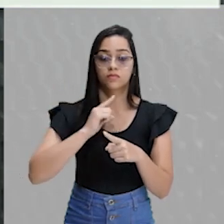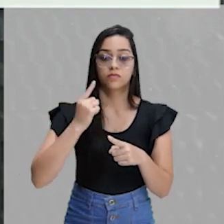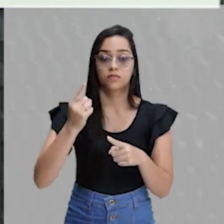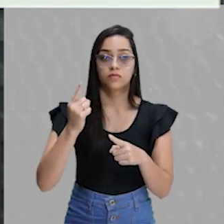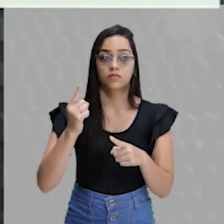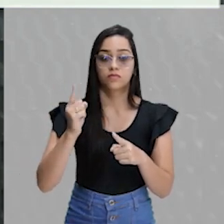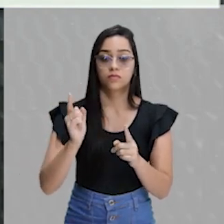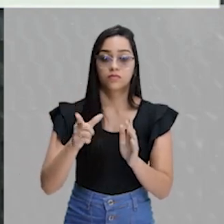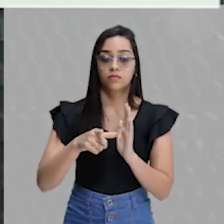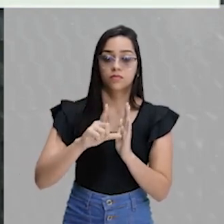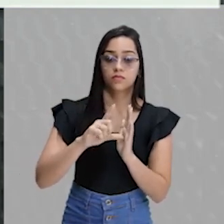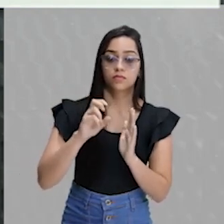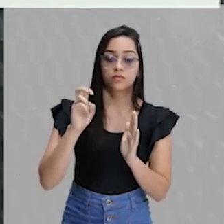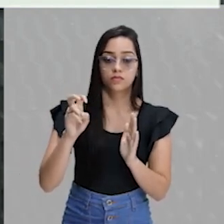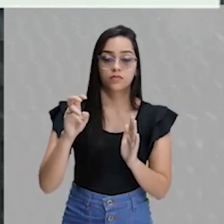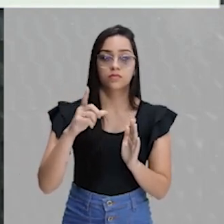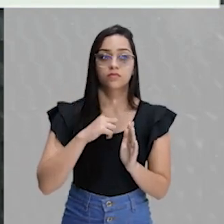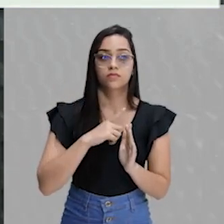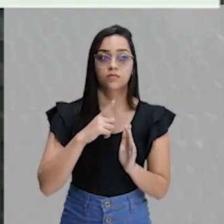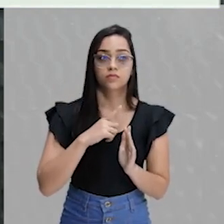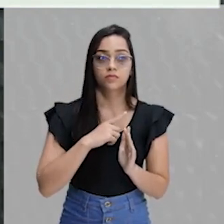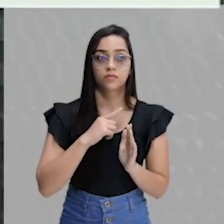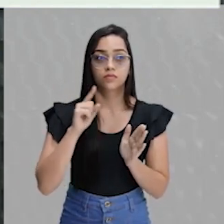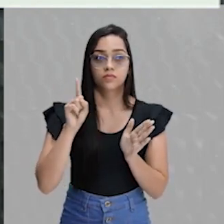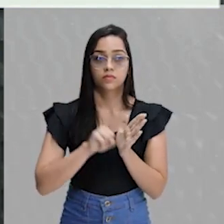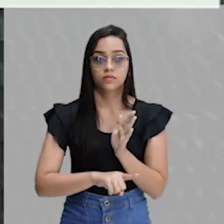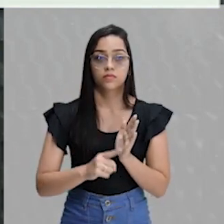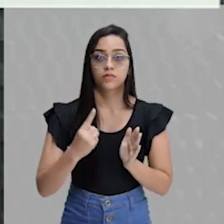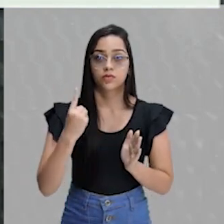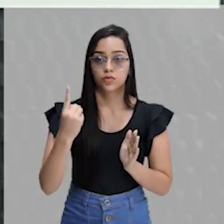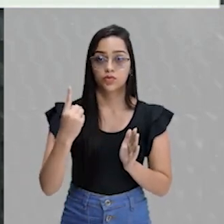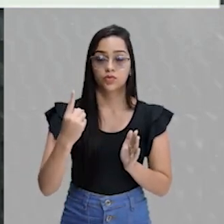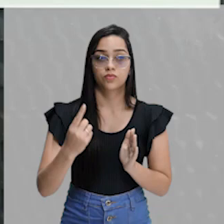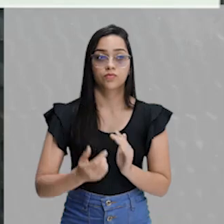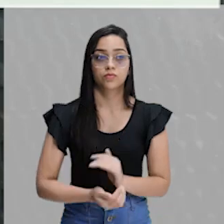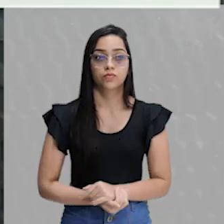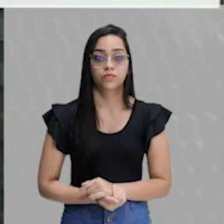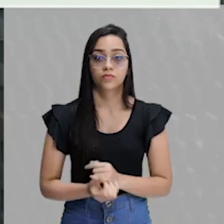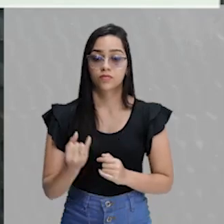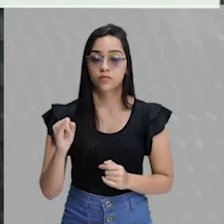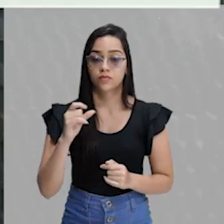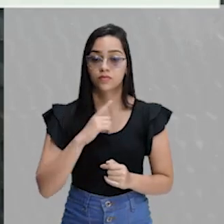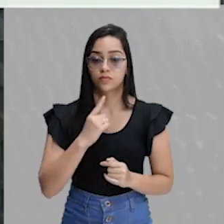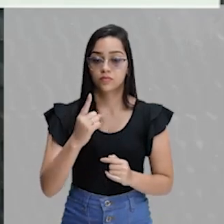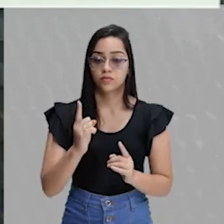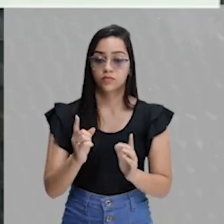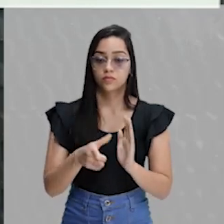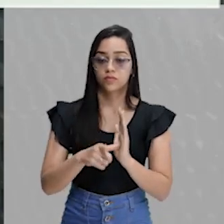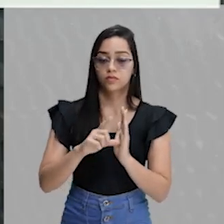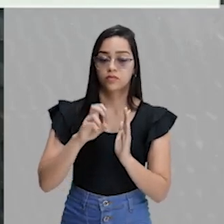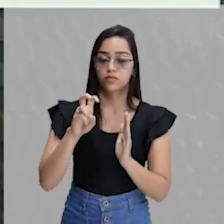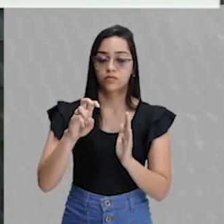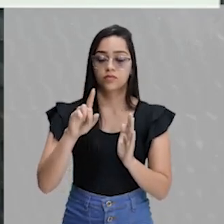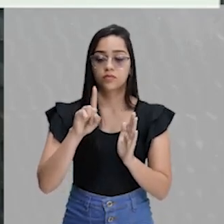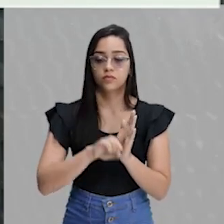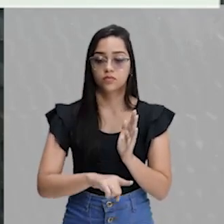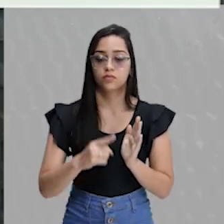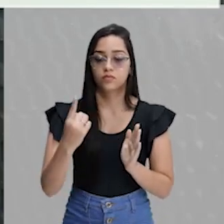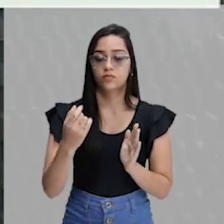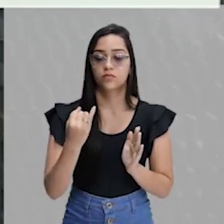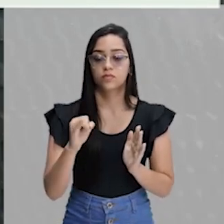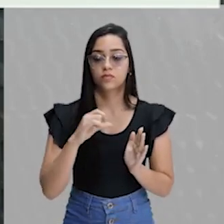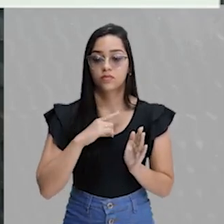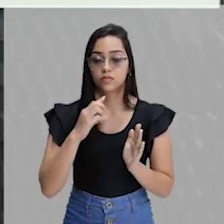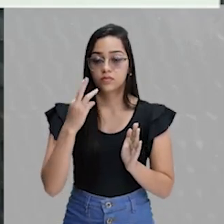zero antes do 5. Então, fica menos 1. Se tem um zero antes do 5, é menos 1. Se